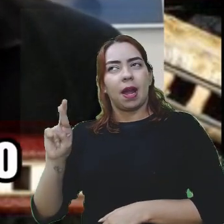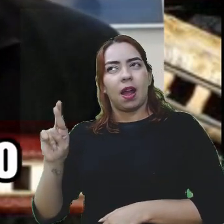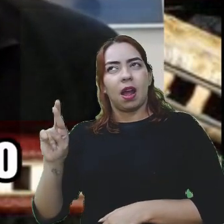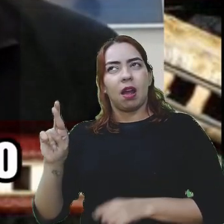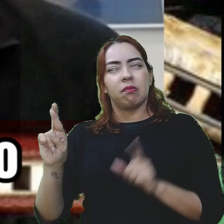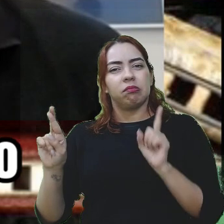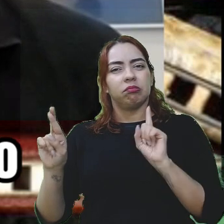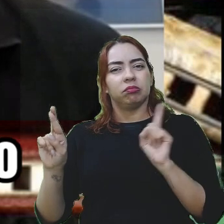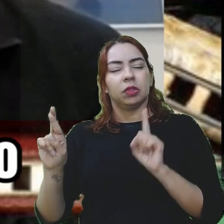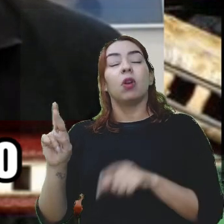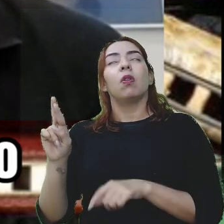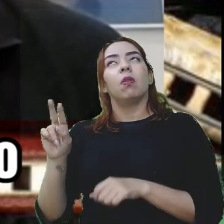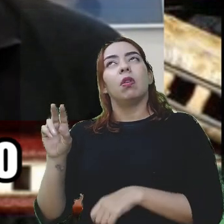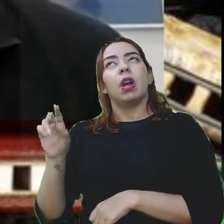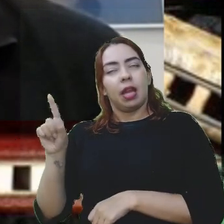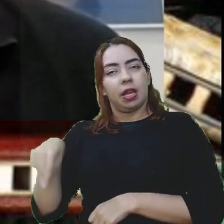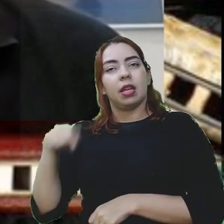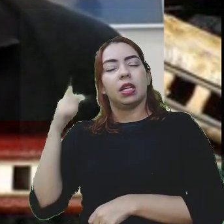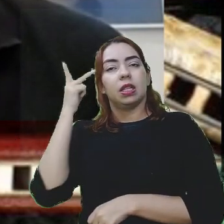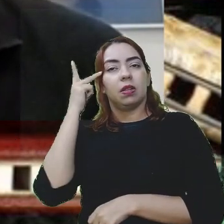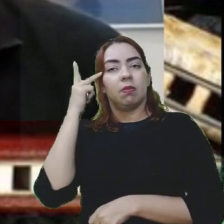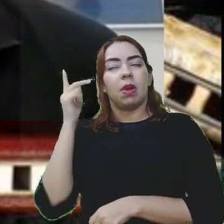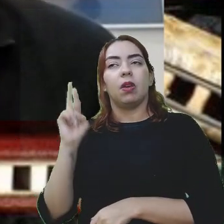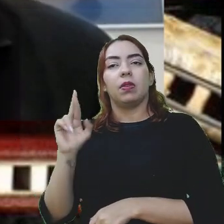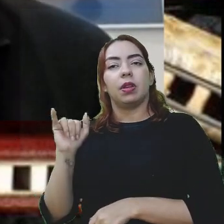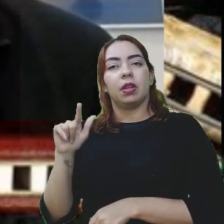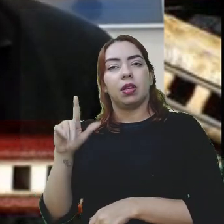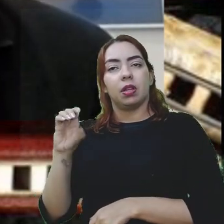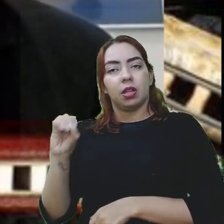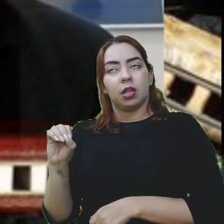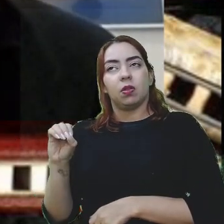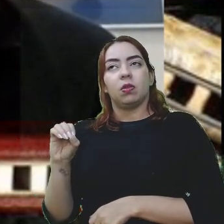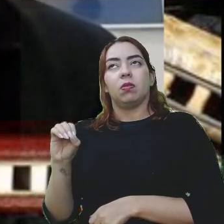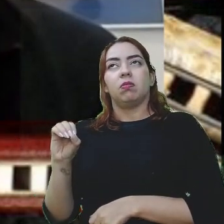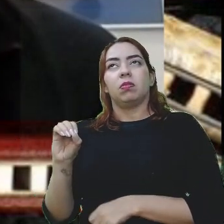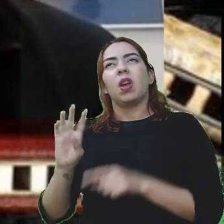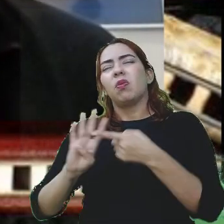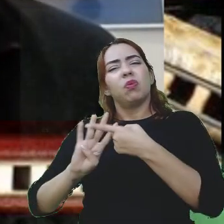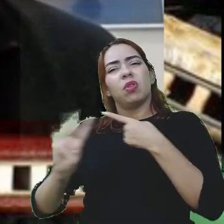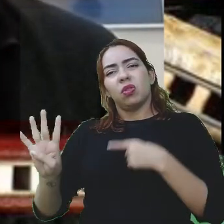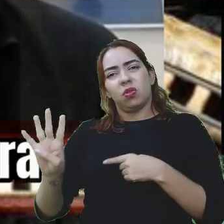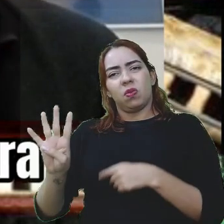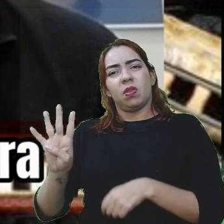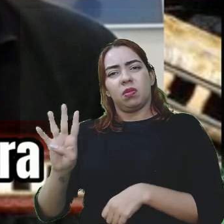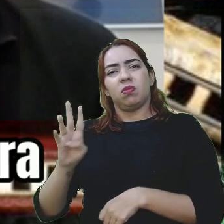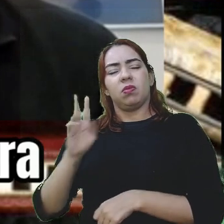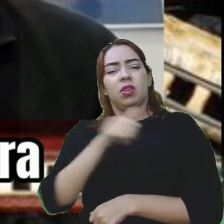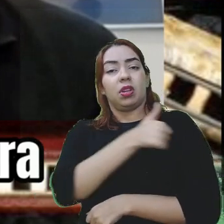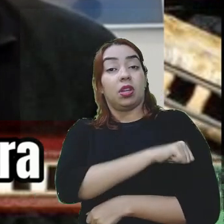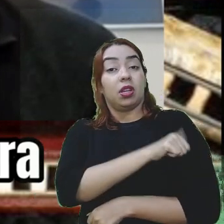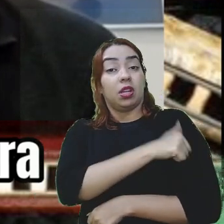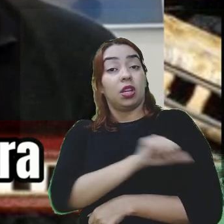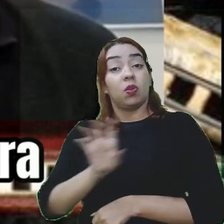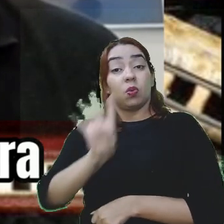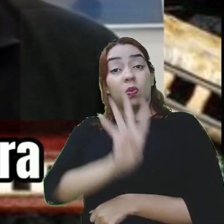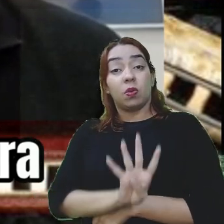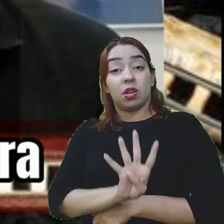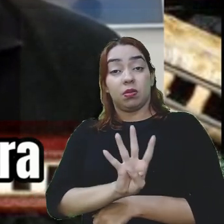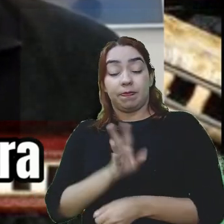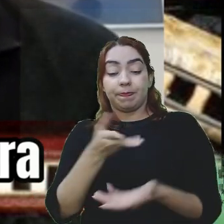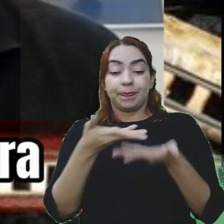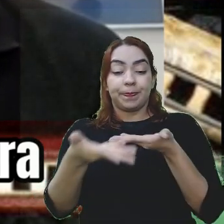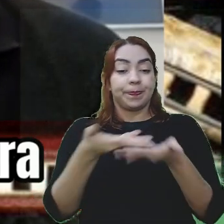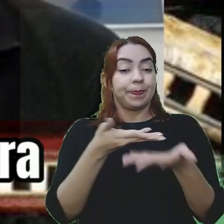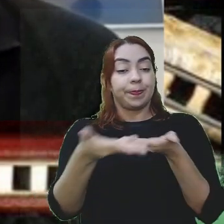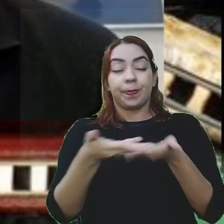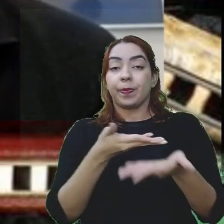Não, mas São Paulo. Não, porque aqui era Rio e Maurício no Rio e eu, nós 4 aqui no Rio, né? Então, a gente. E o